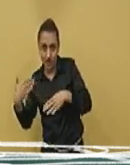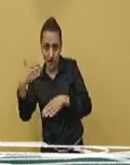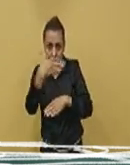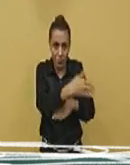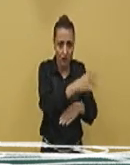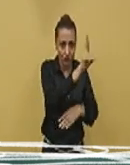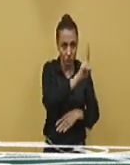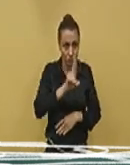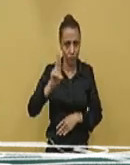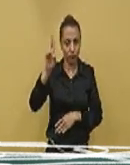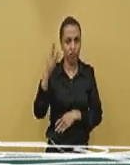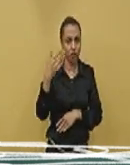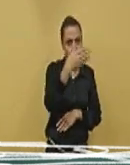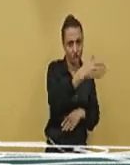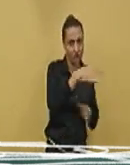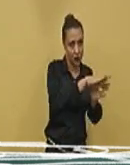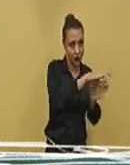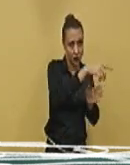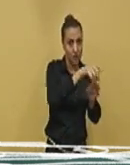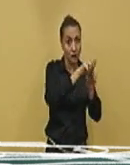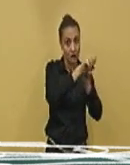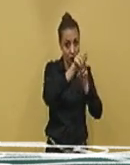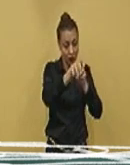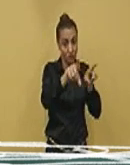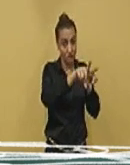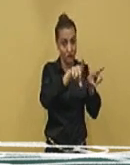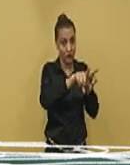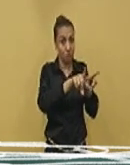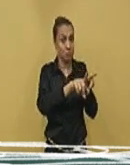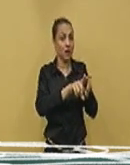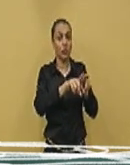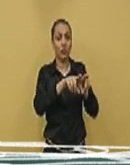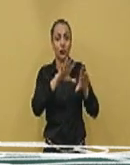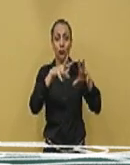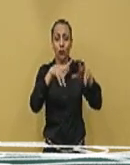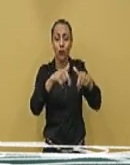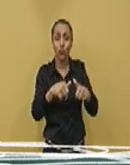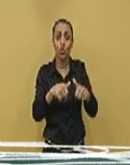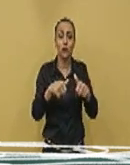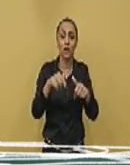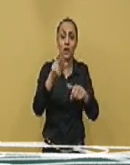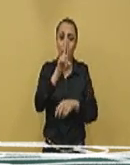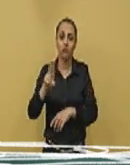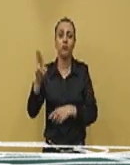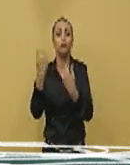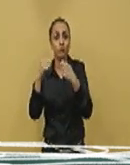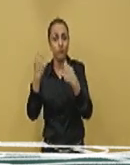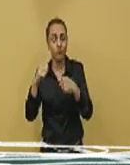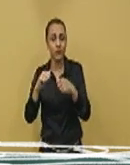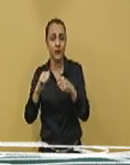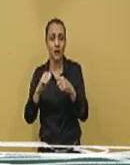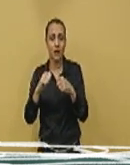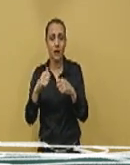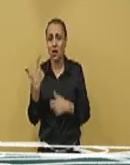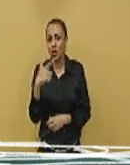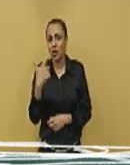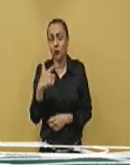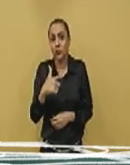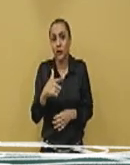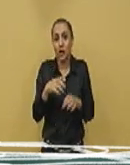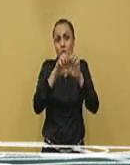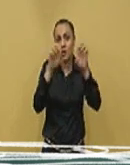chegar tanto lá na IAD, como vai ser construído na FAENDE, teria que ser feito pela universidade. Nós não temos estrutura para